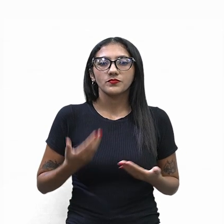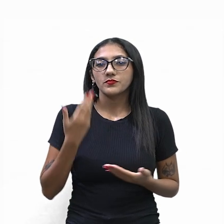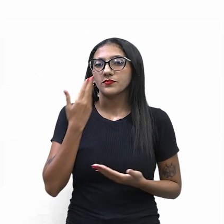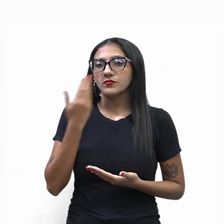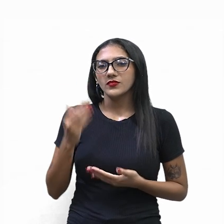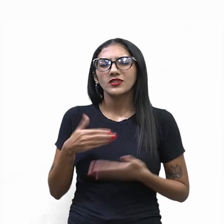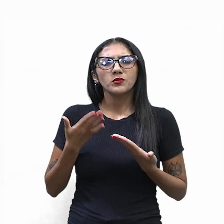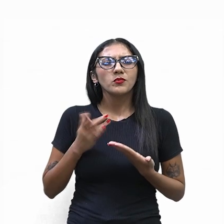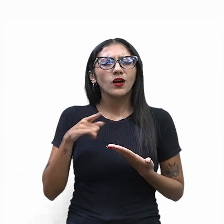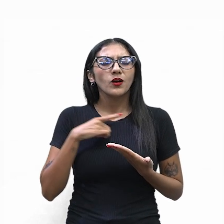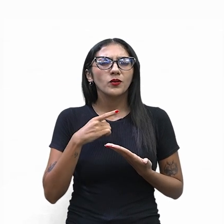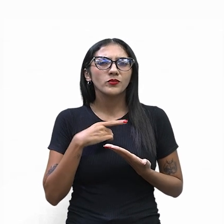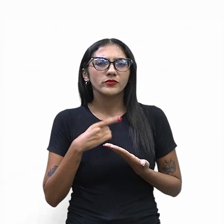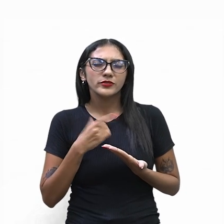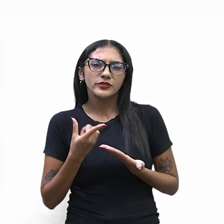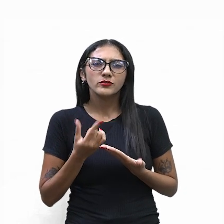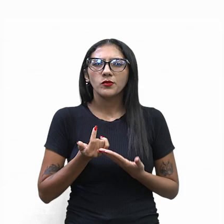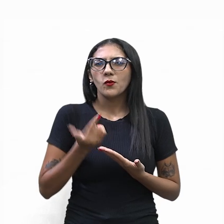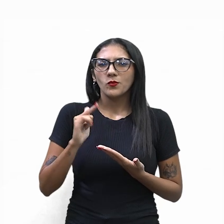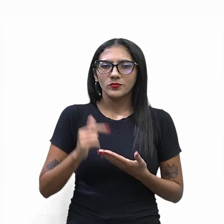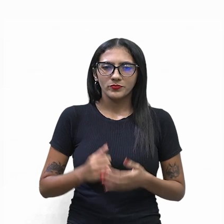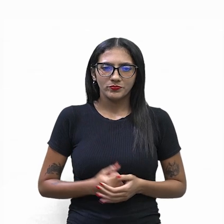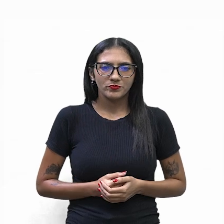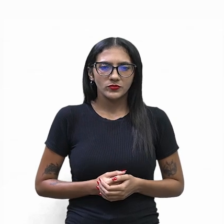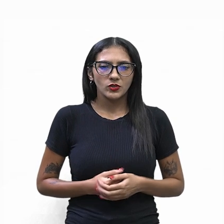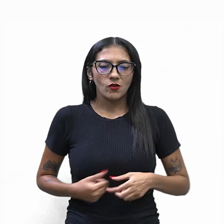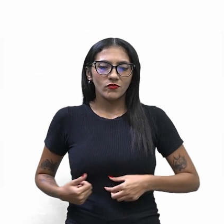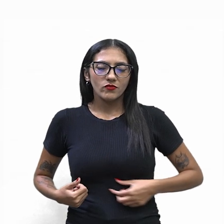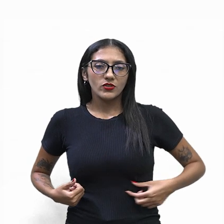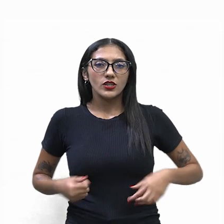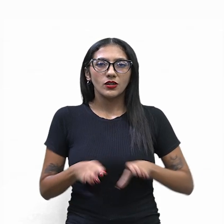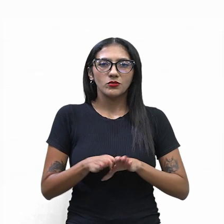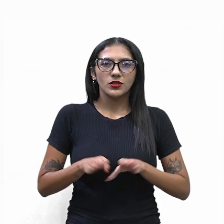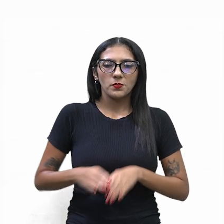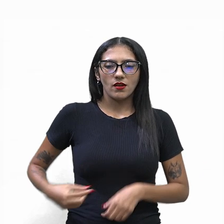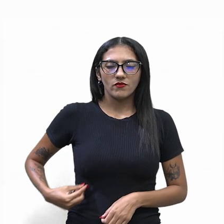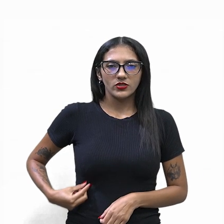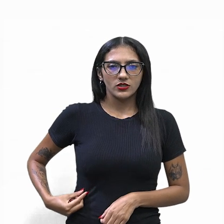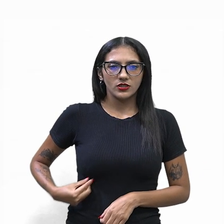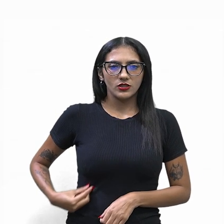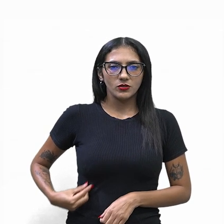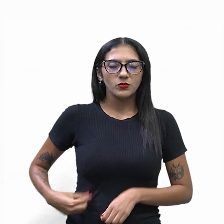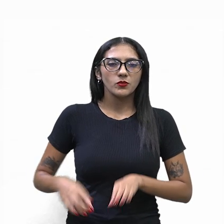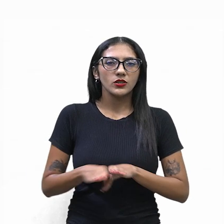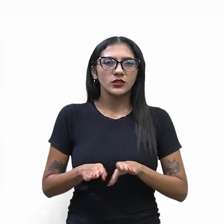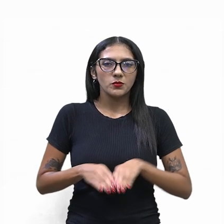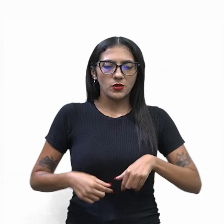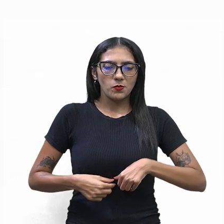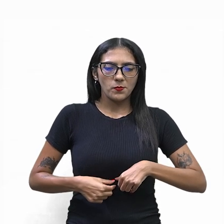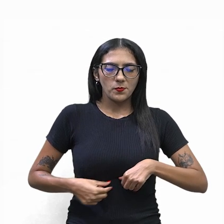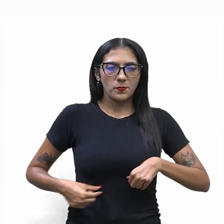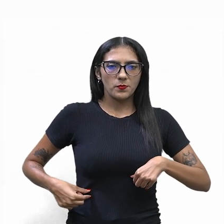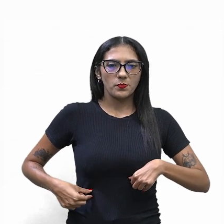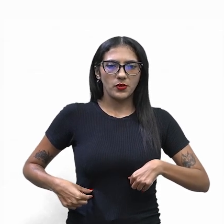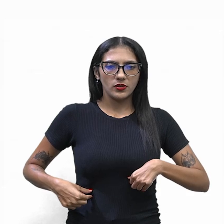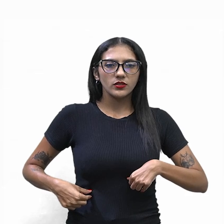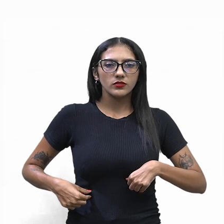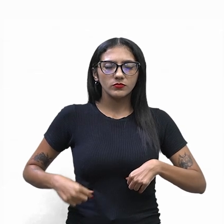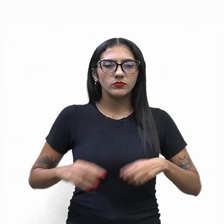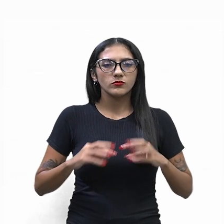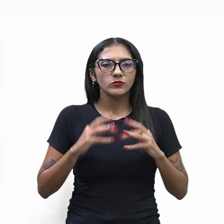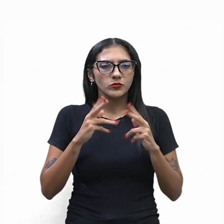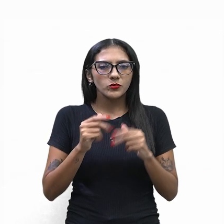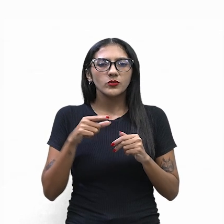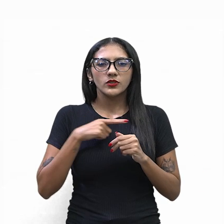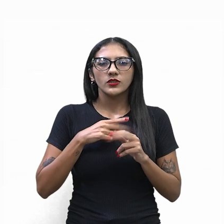órgãos acessórios, digamos assim. É o fígado, a vesícula biliar, e o pâncreas, tá? Todos eles também vão participar